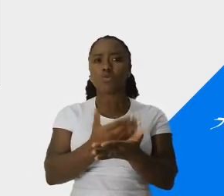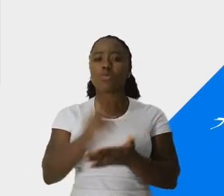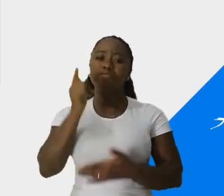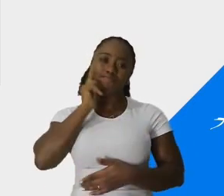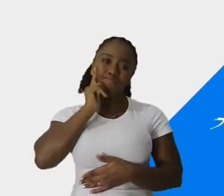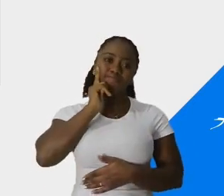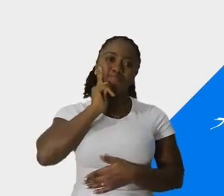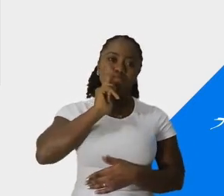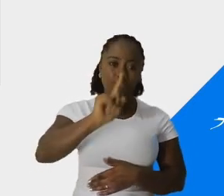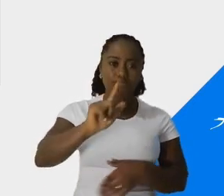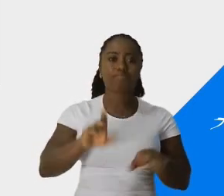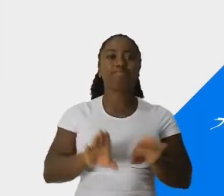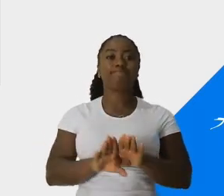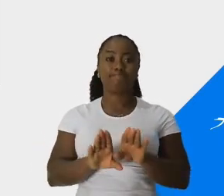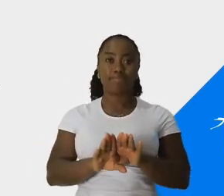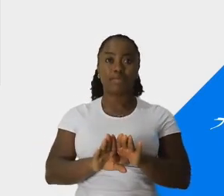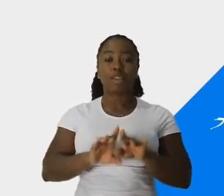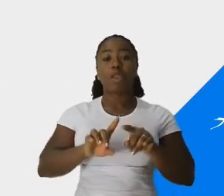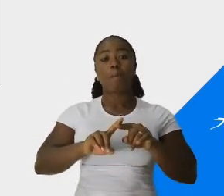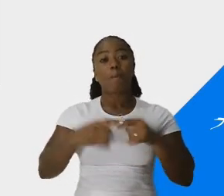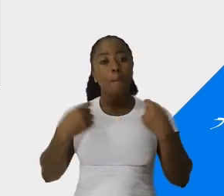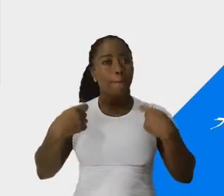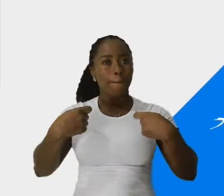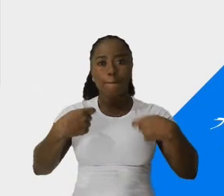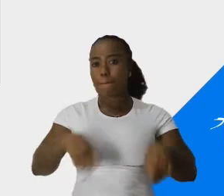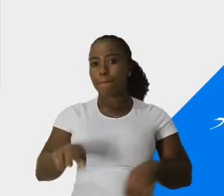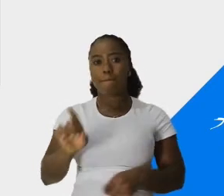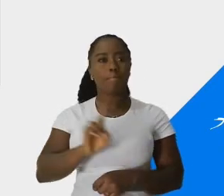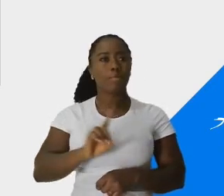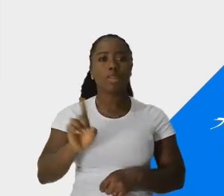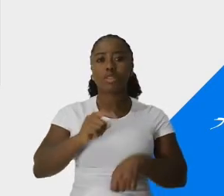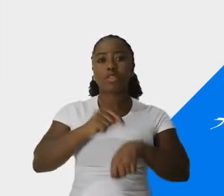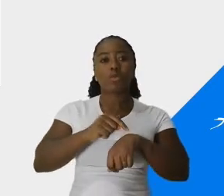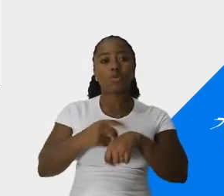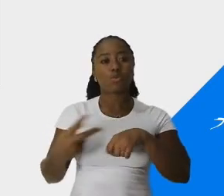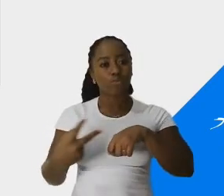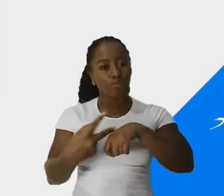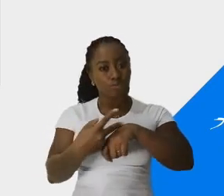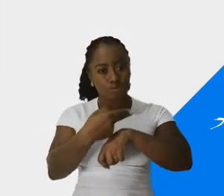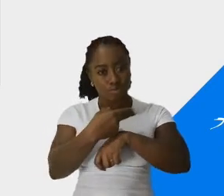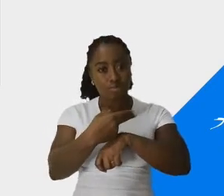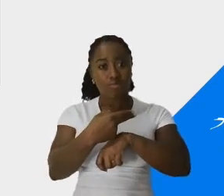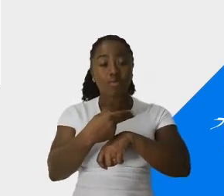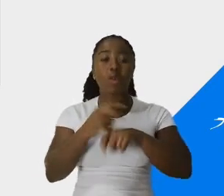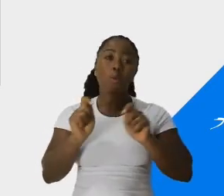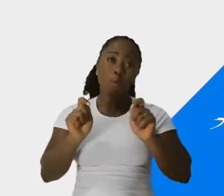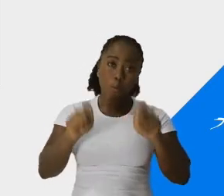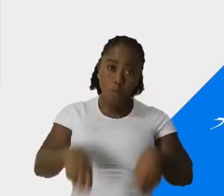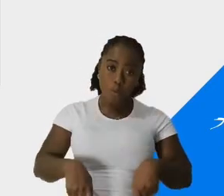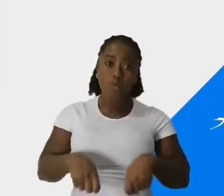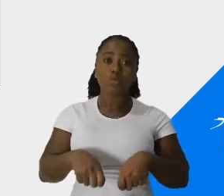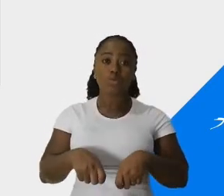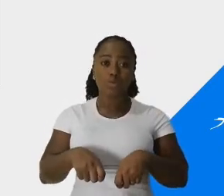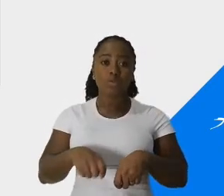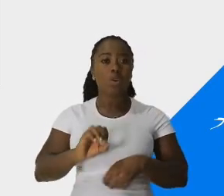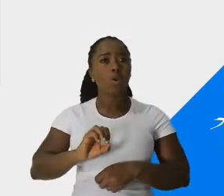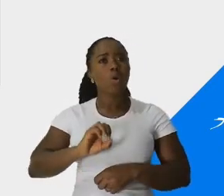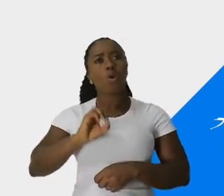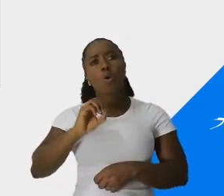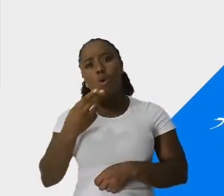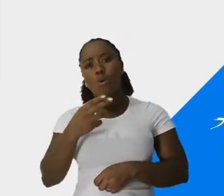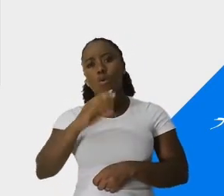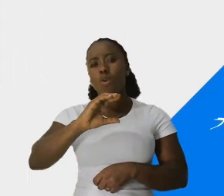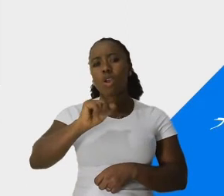Aí a intervenção cirúrgica, de modo geral, pode ser uma ressecção cortical ou uma calosotomia, que são procedimentos já